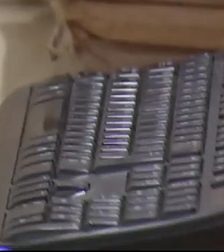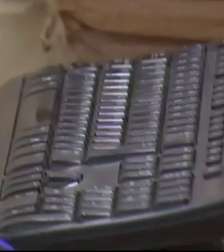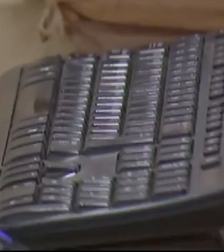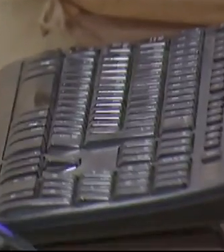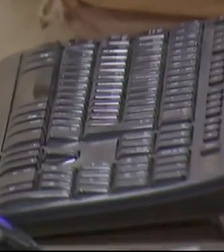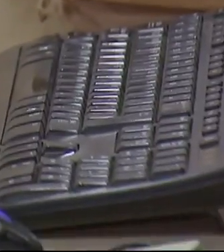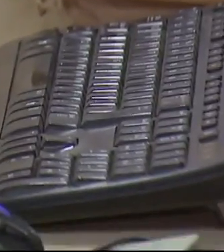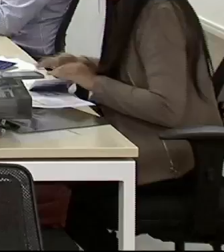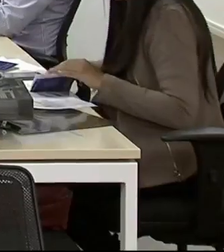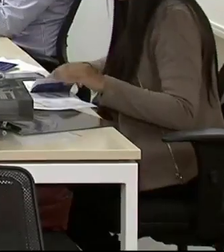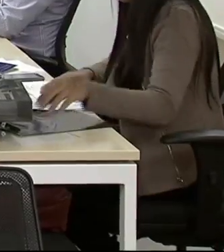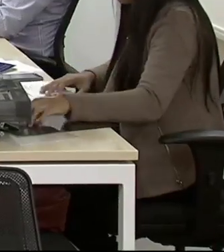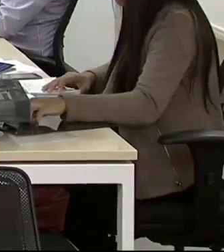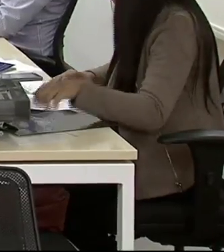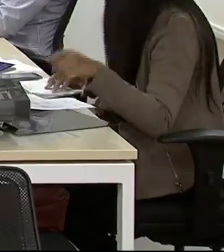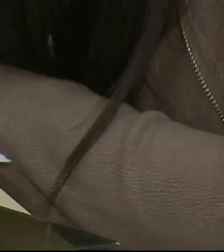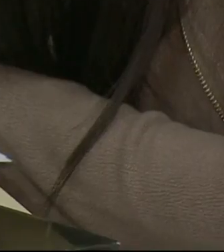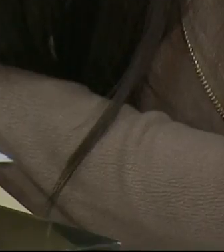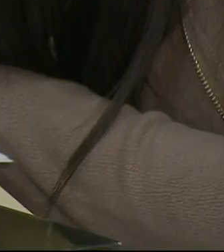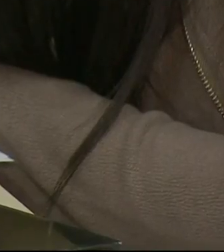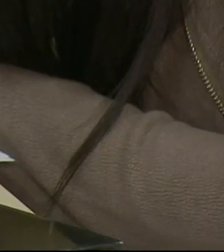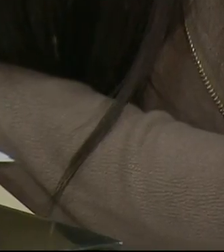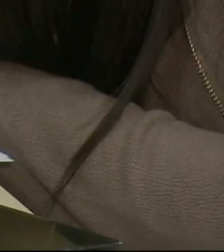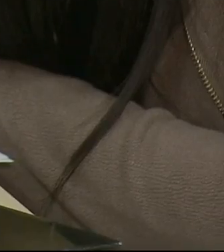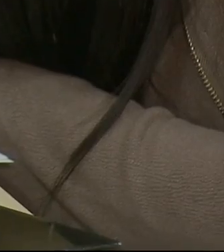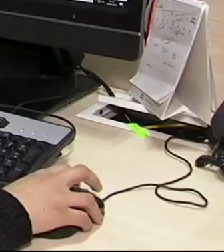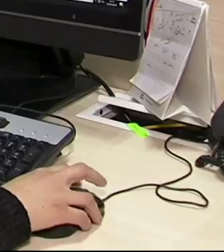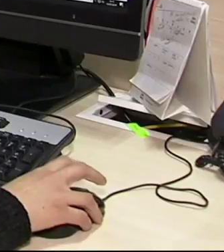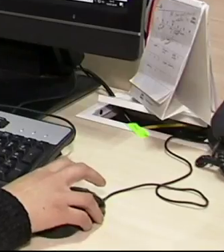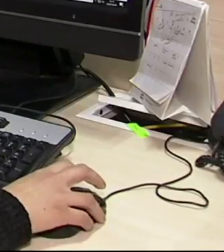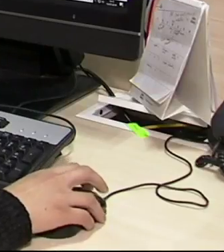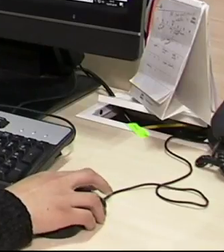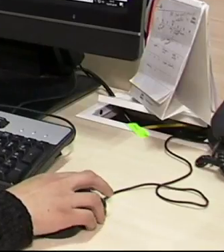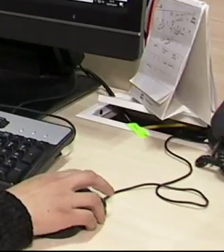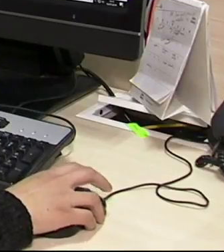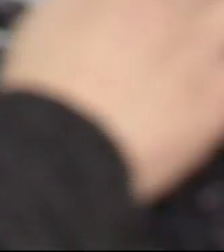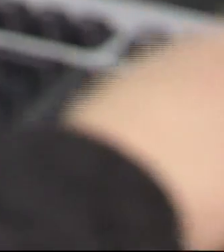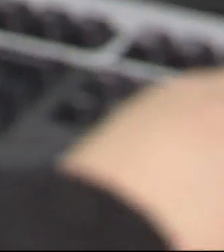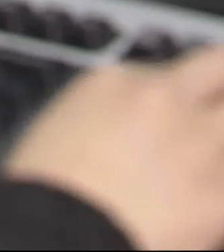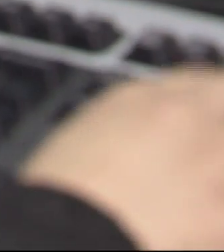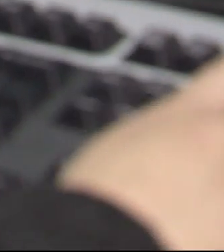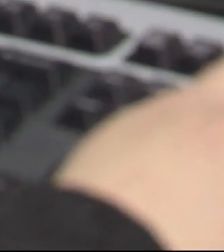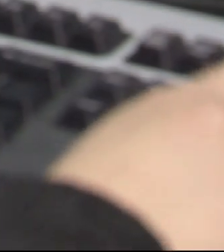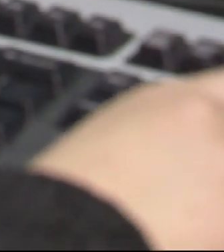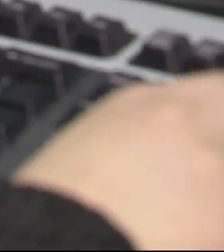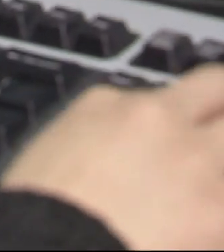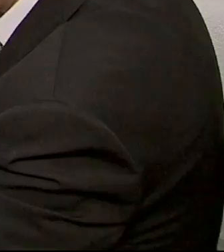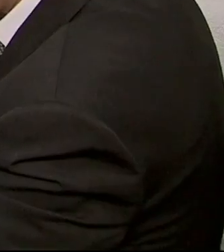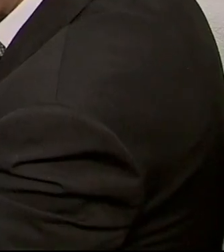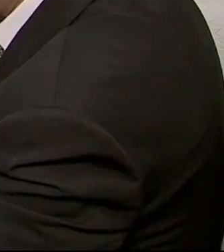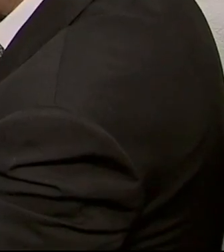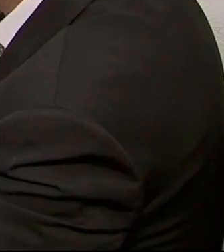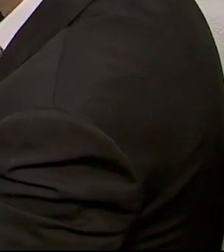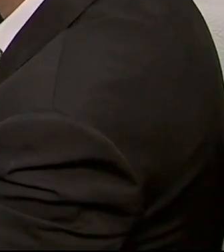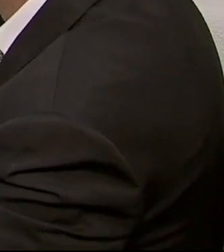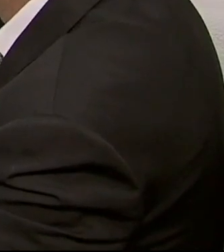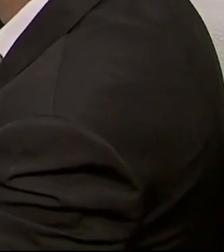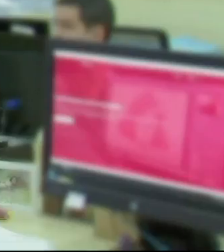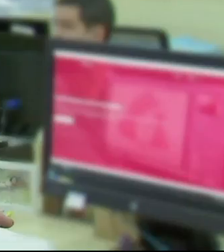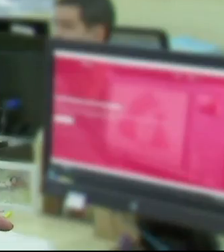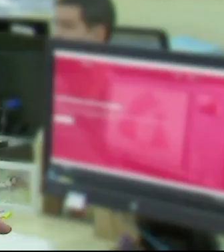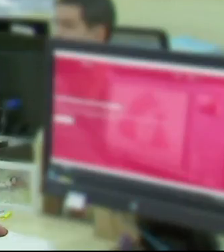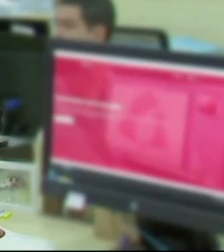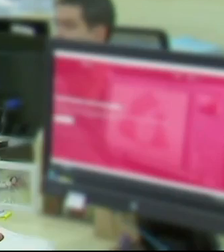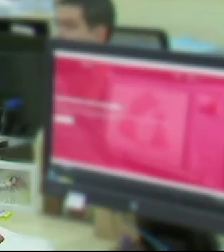a diretoria administrativa é responsável pelos serviços administrativos financeiros e de recursos humanos